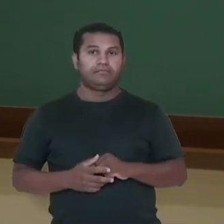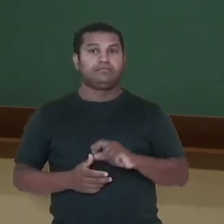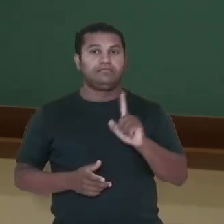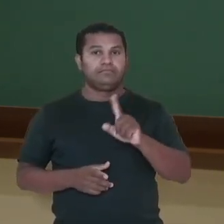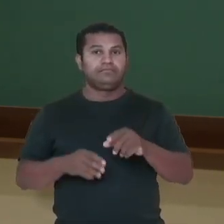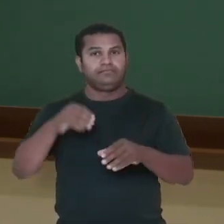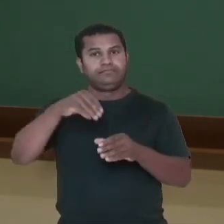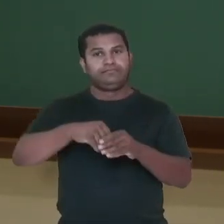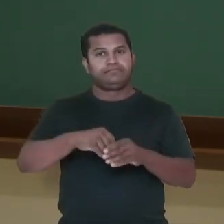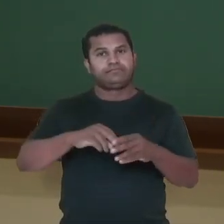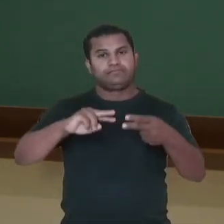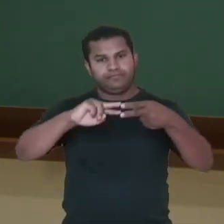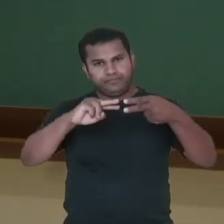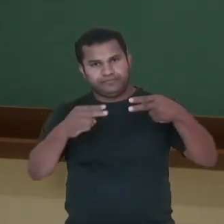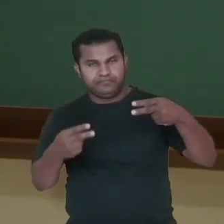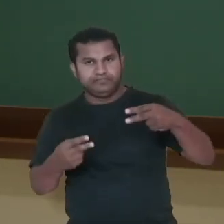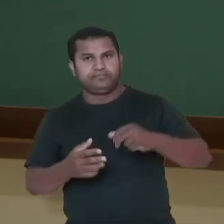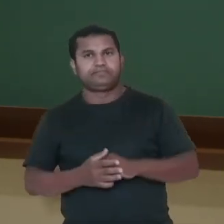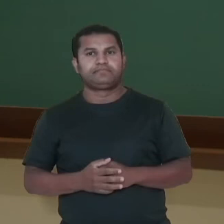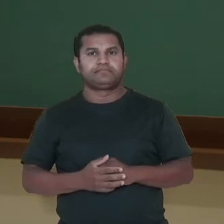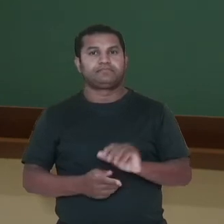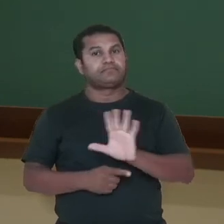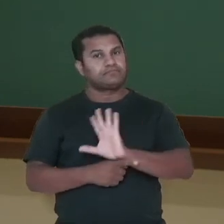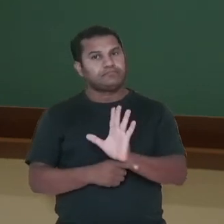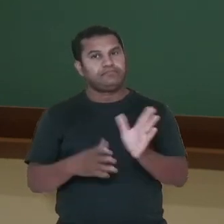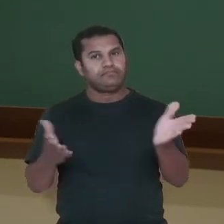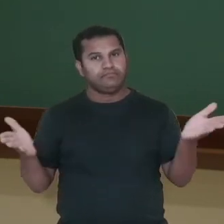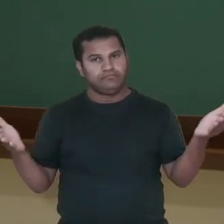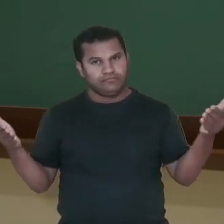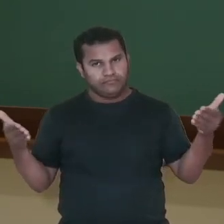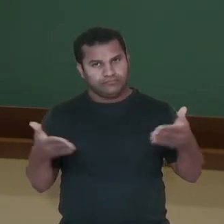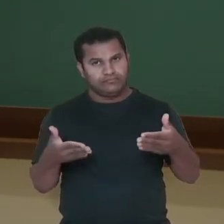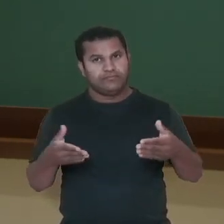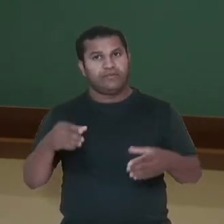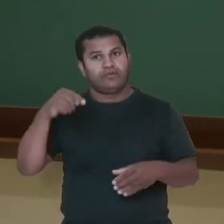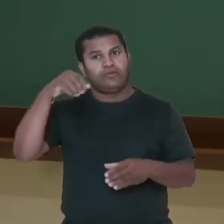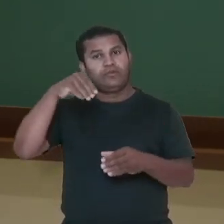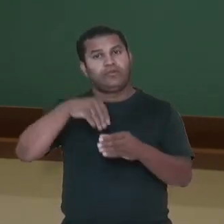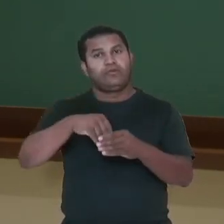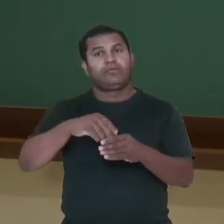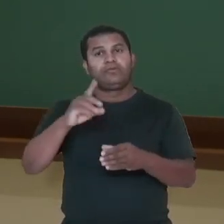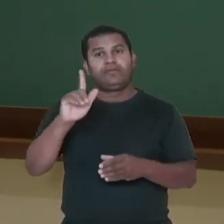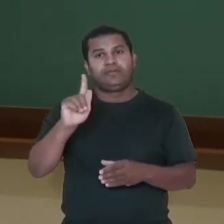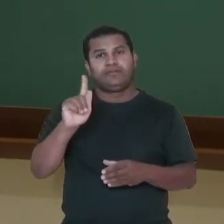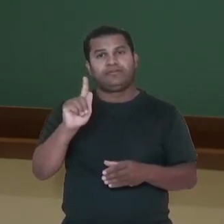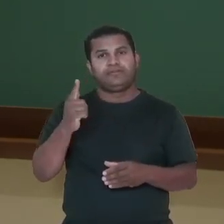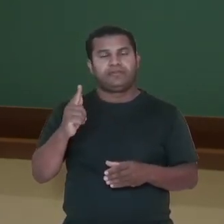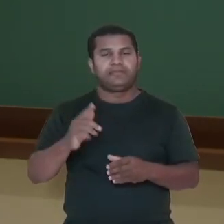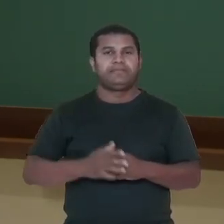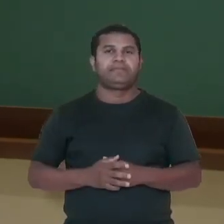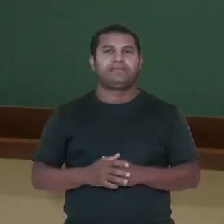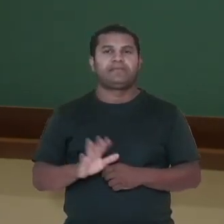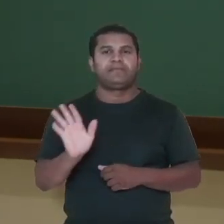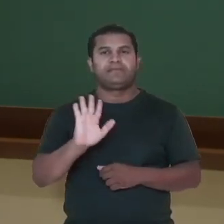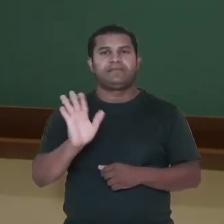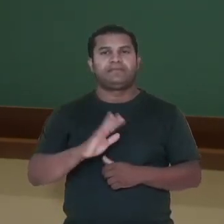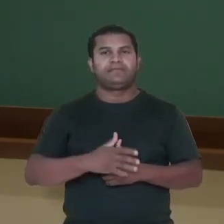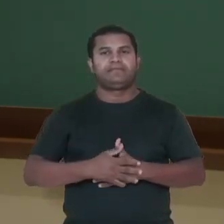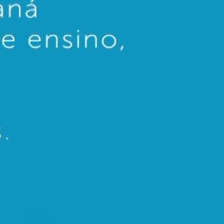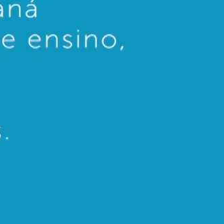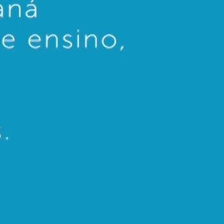galera, nesse vídeo nós falamos ali sobre conceitos fundamentais em genética. Espero que vocês tenham gostado e até breve!